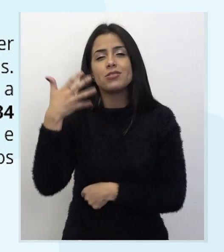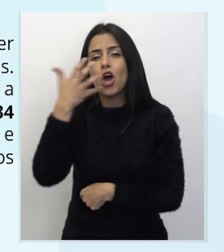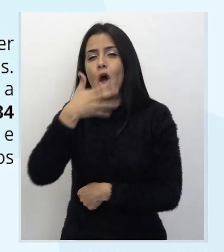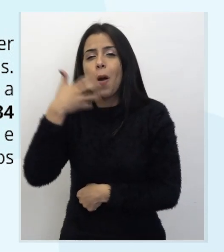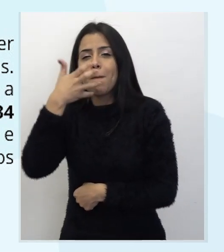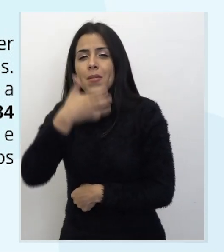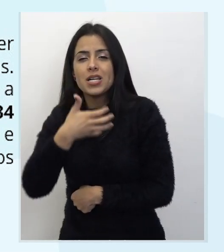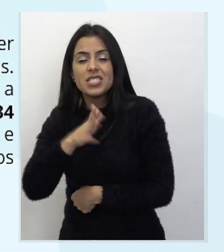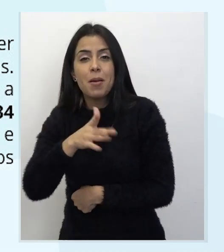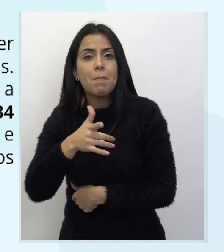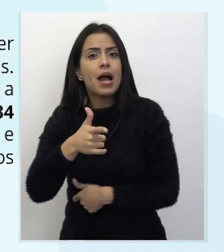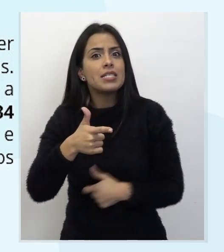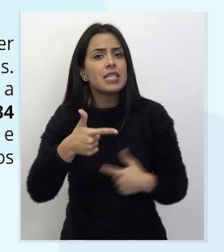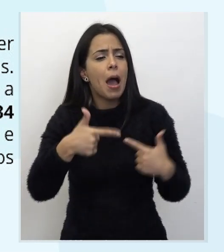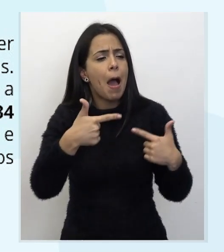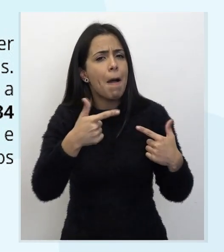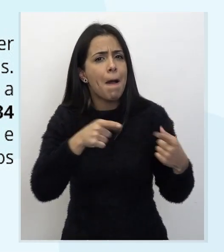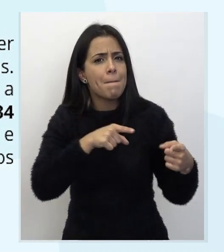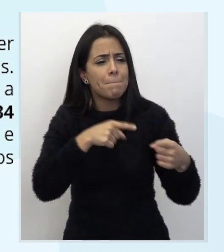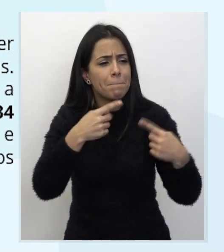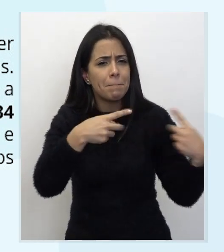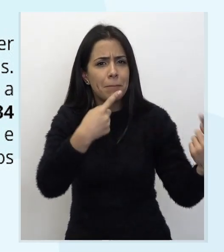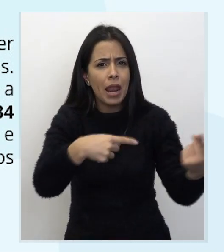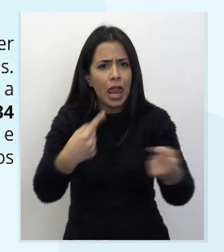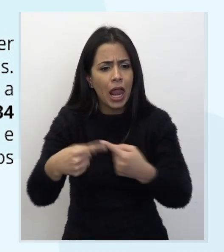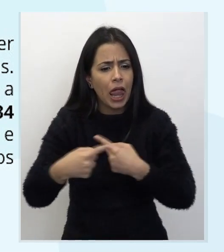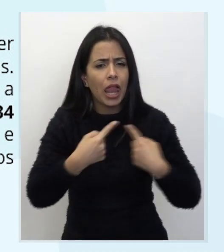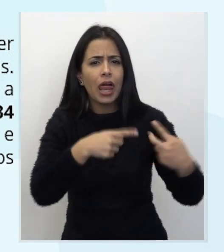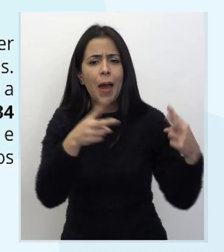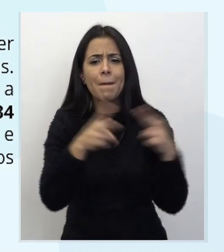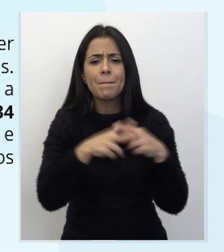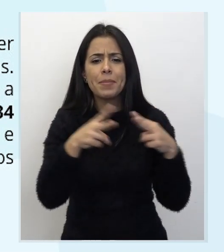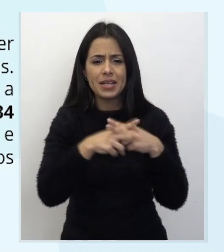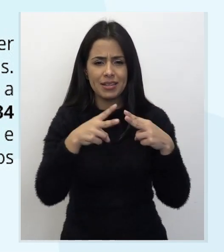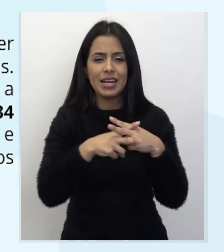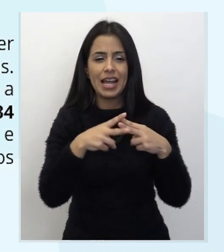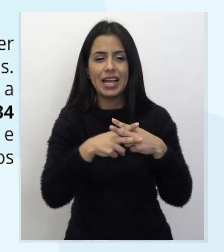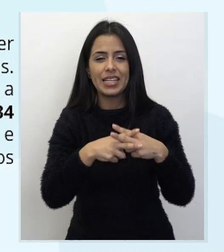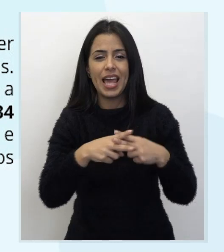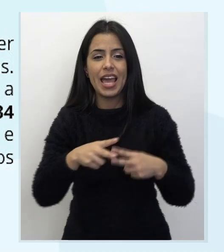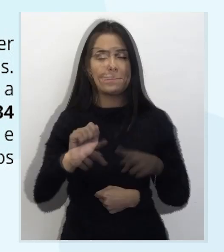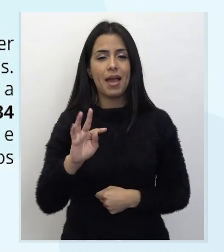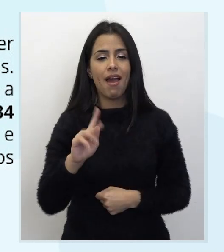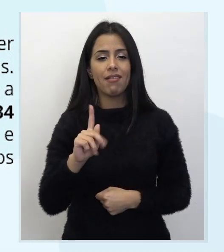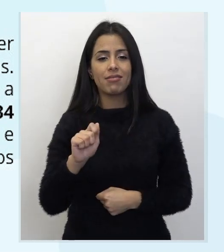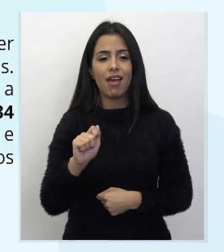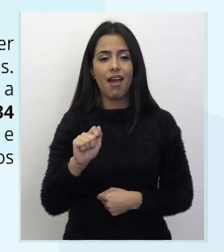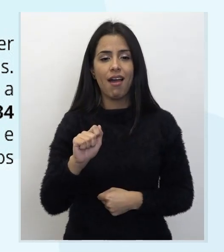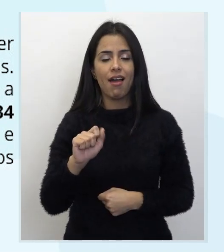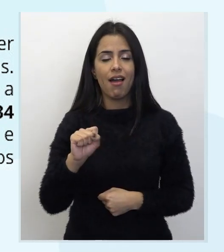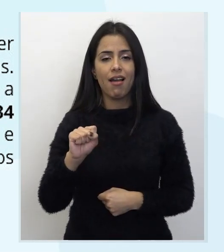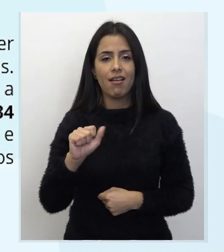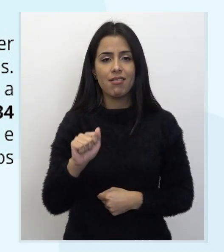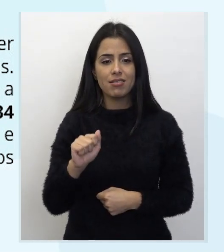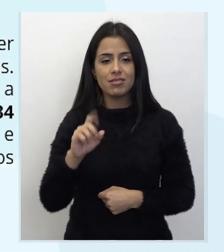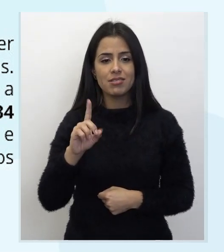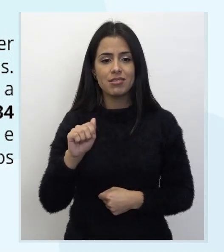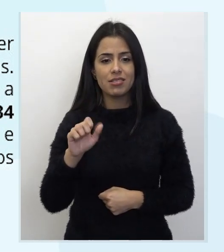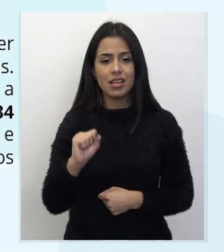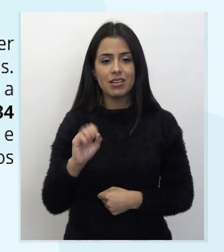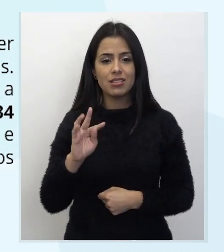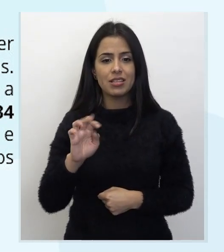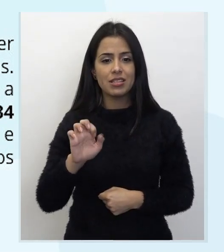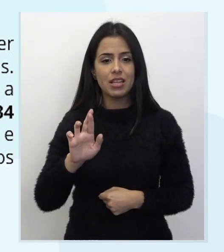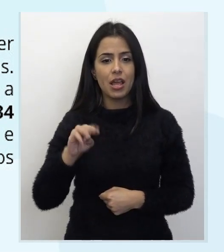das Termópilas. Essa Batalha das Termópilas aconteceu, tá? Em 480. E foi a única batalha